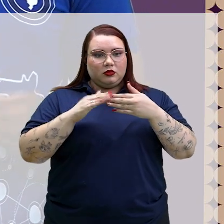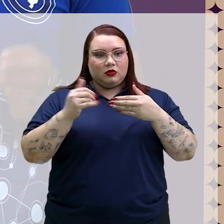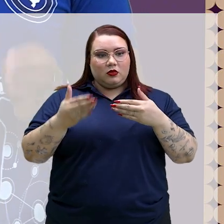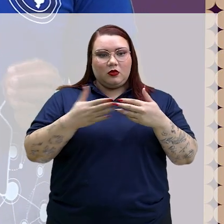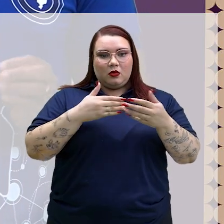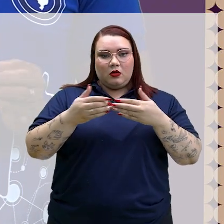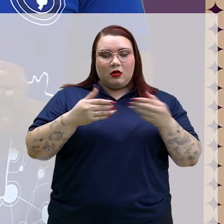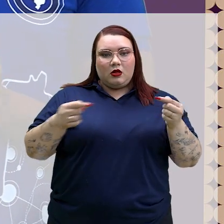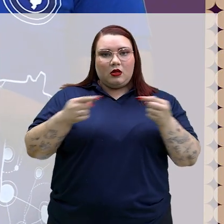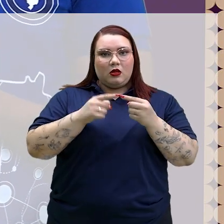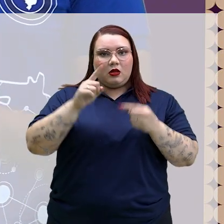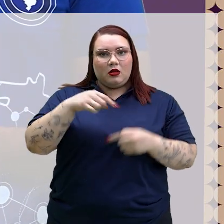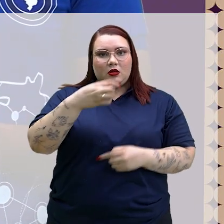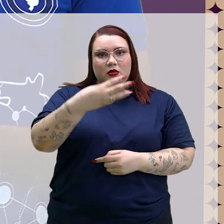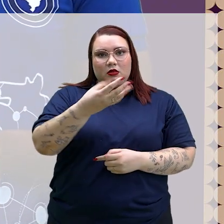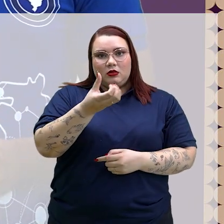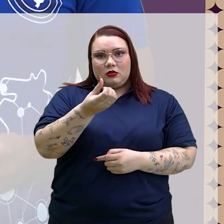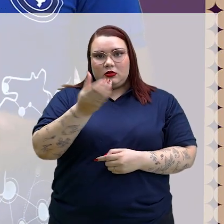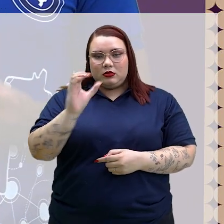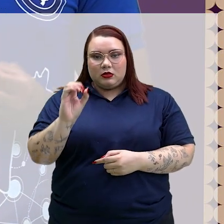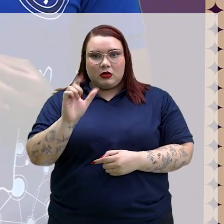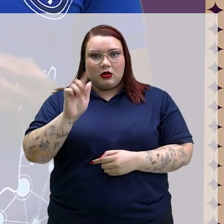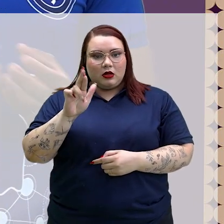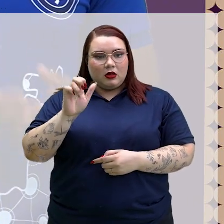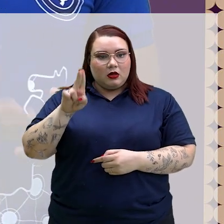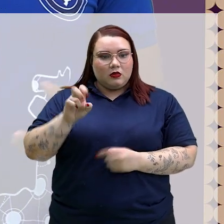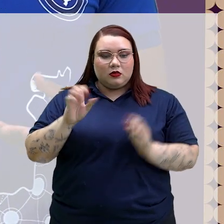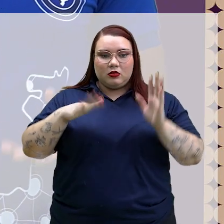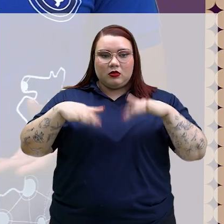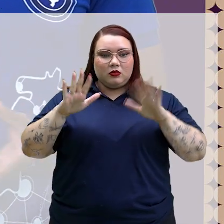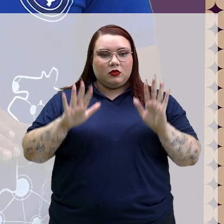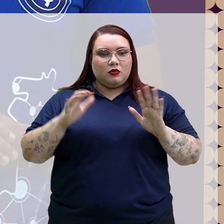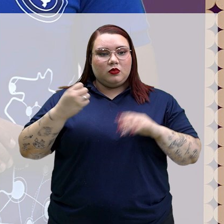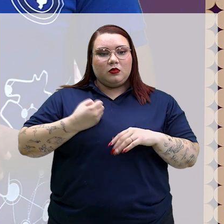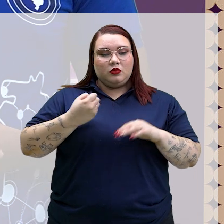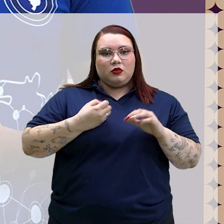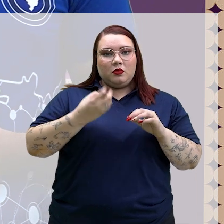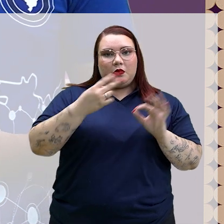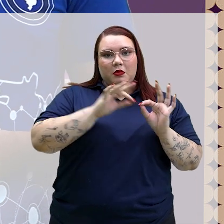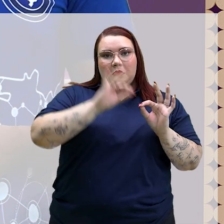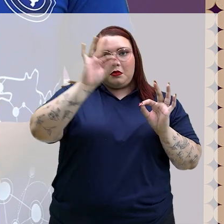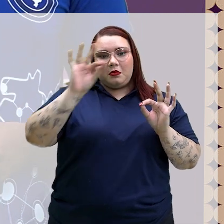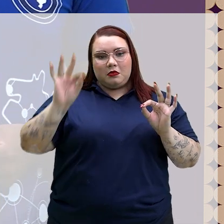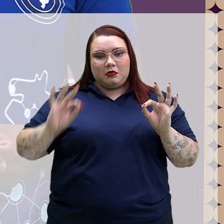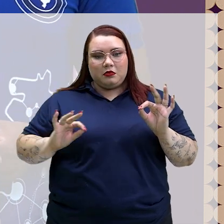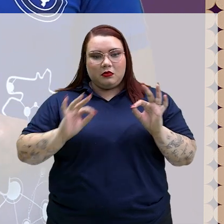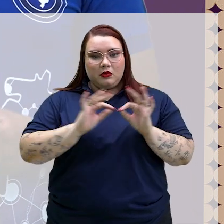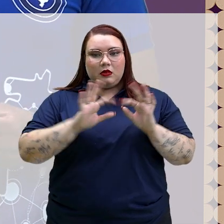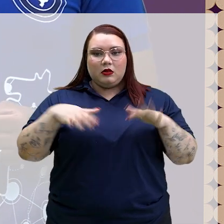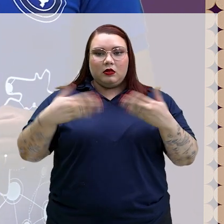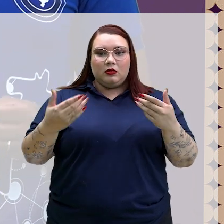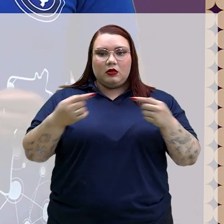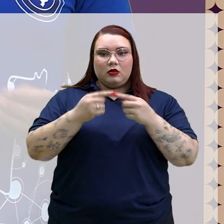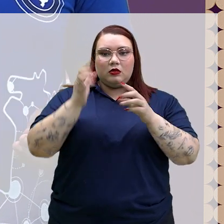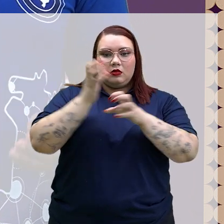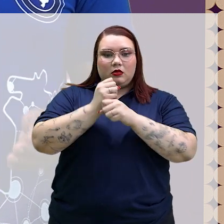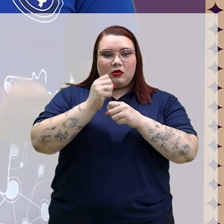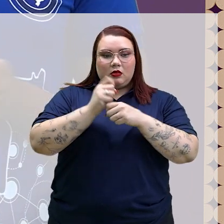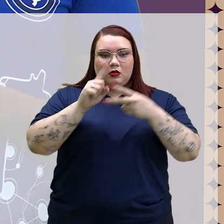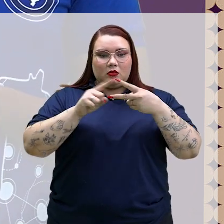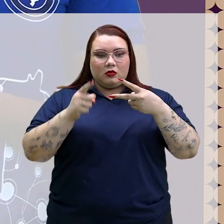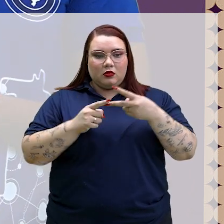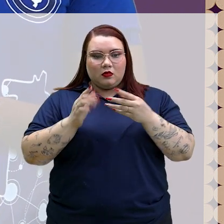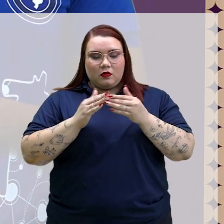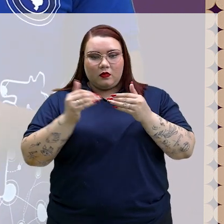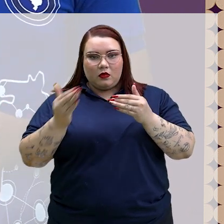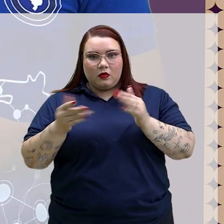é sempre 360 graus, independentemente do número de lados. E assim, para calcular o ângulo externo